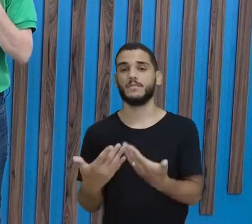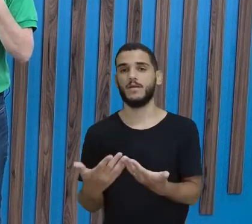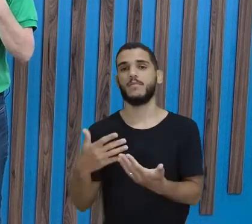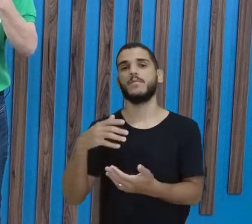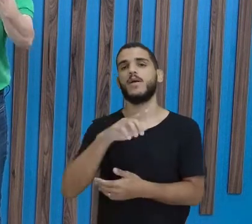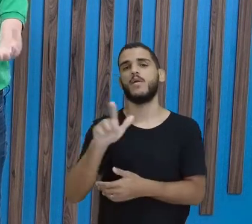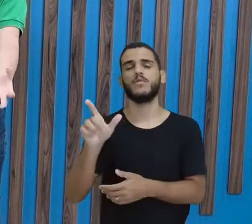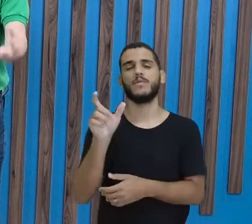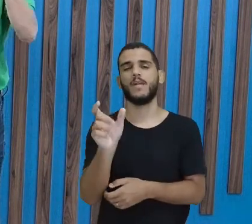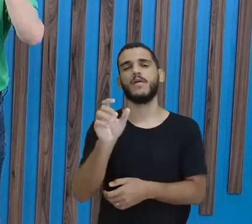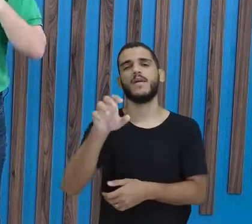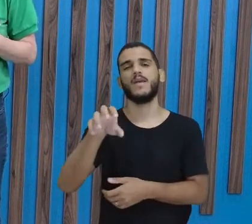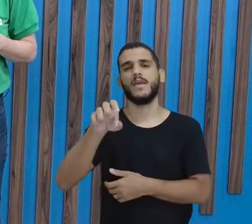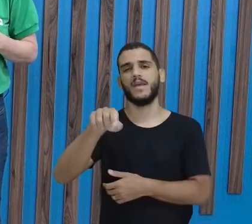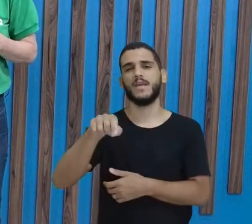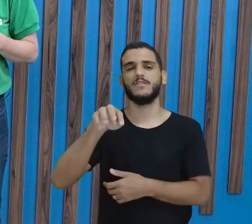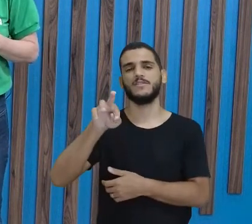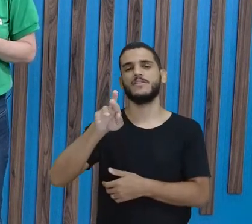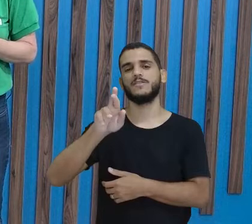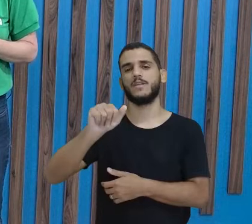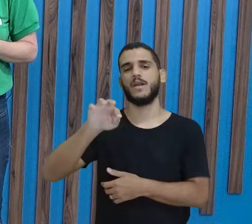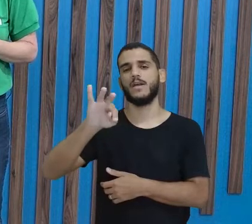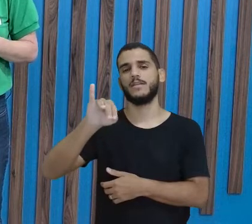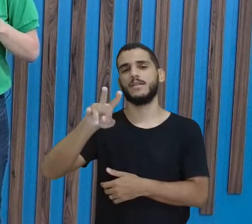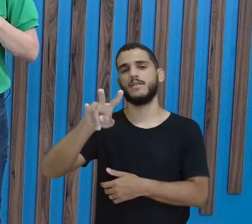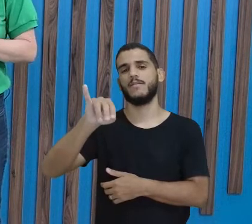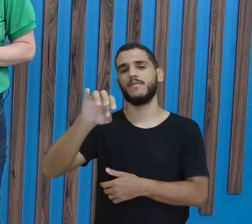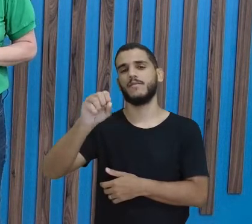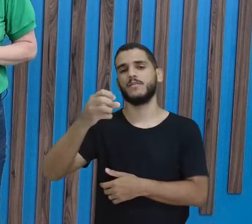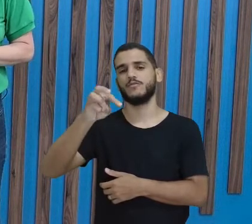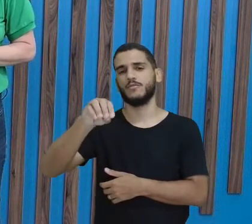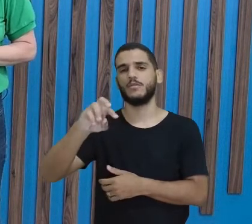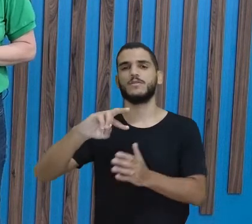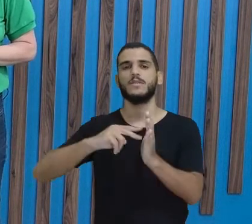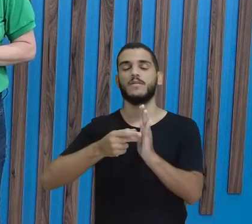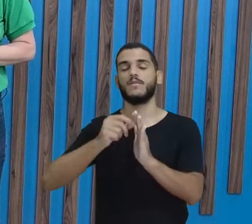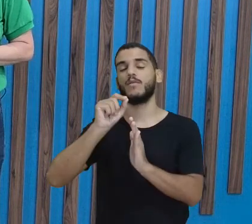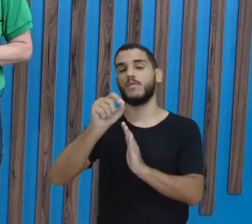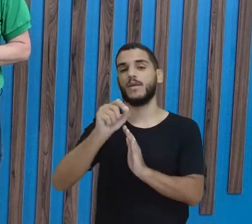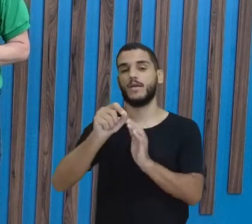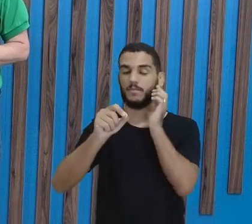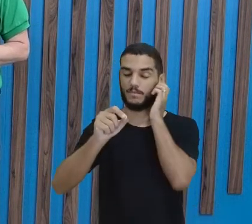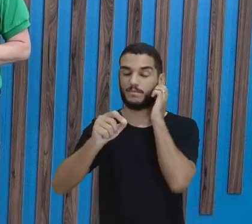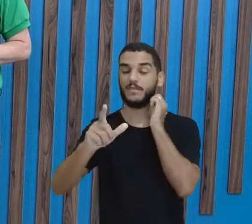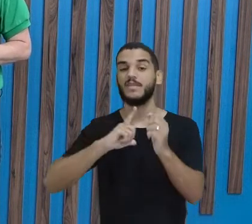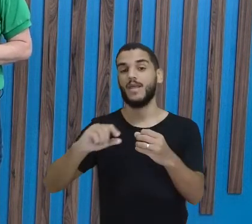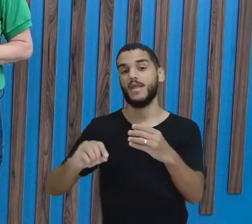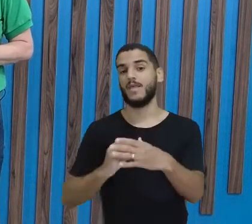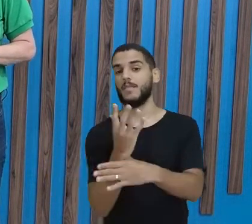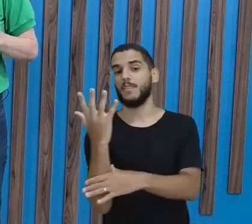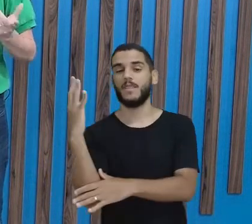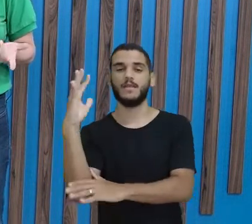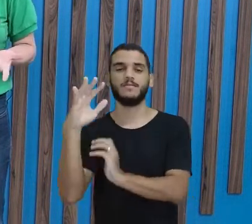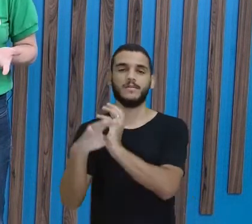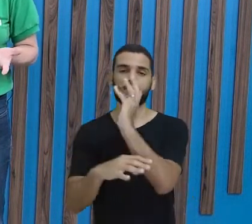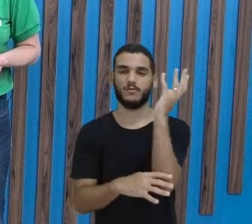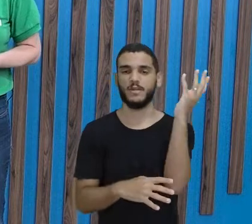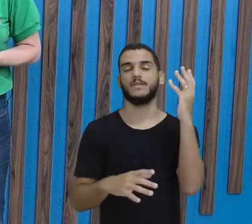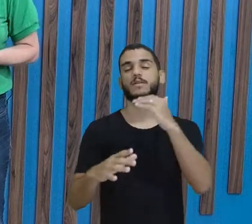antes sobre o que é agricultura, que é o cultivo da terra, né? A preparação, o cultivo da terra. A pecuária é a criação de animais. Mas o que